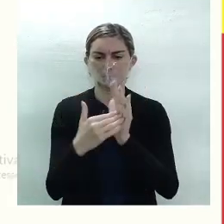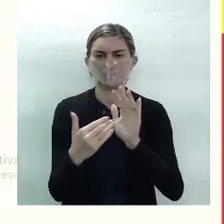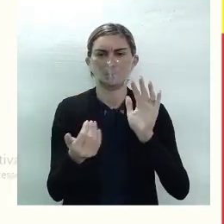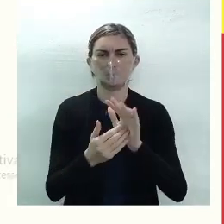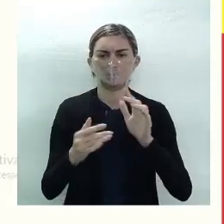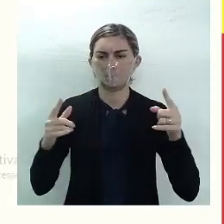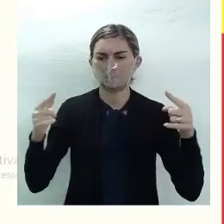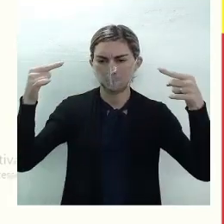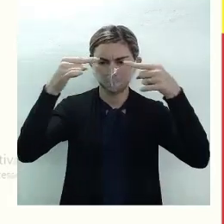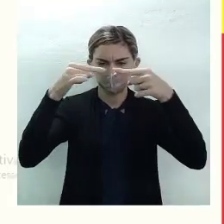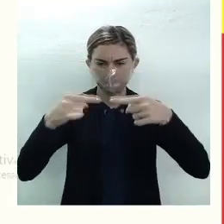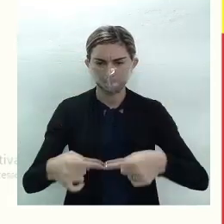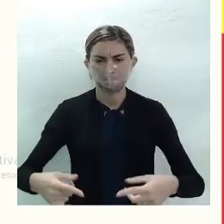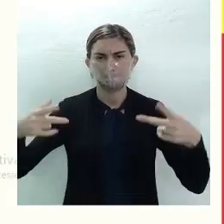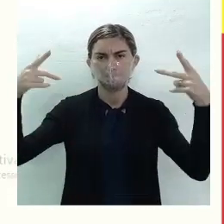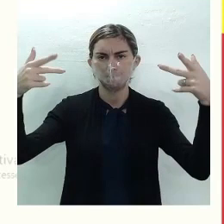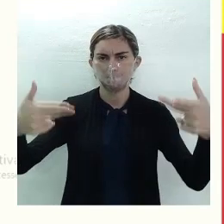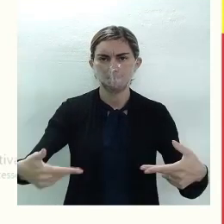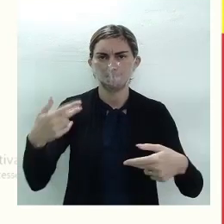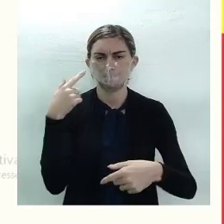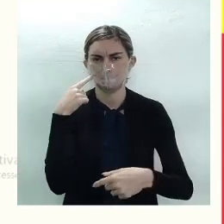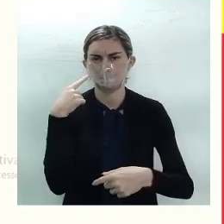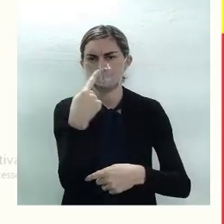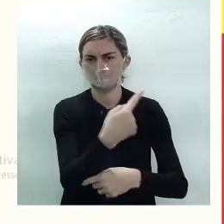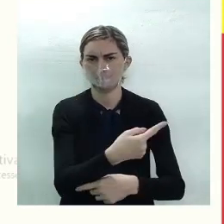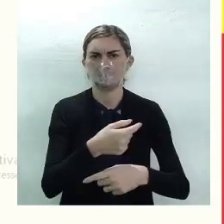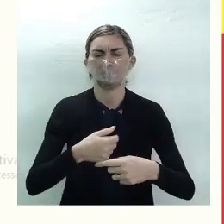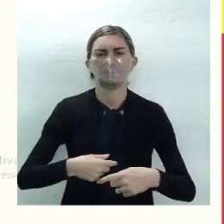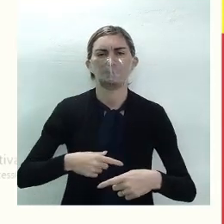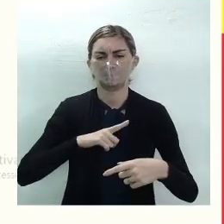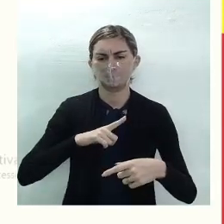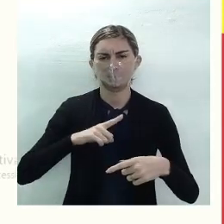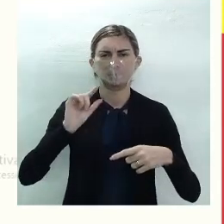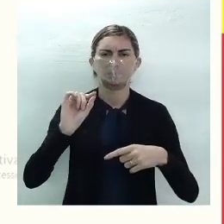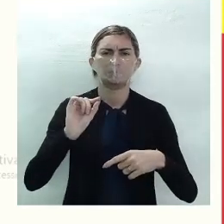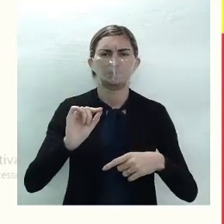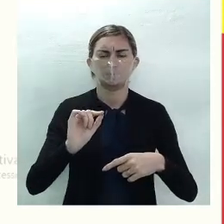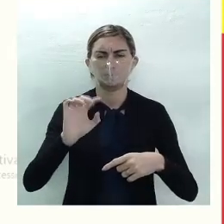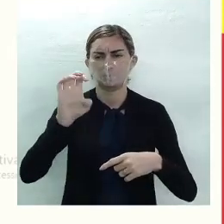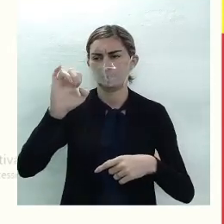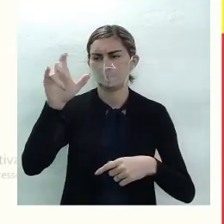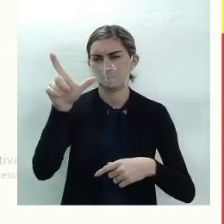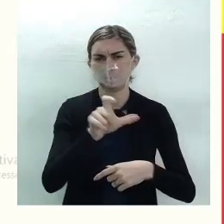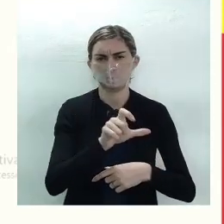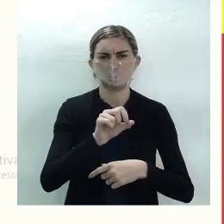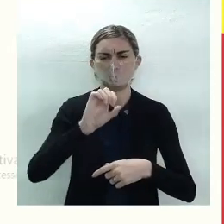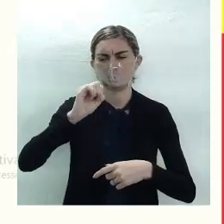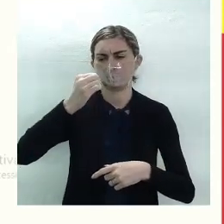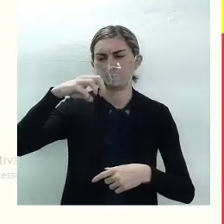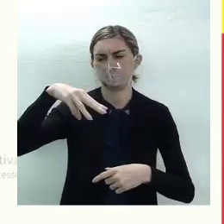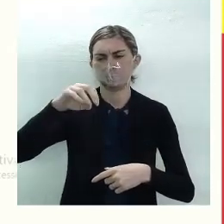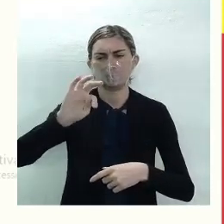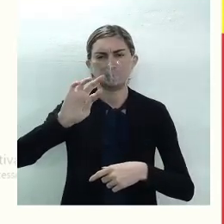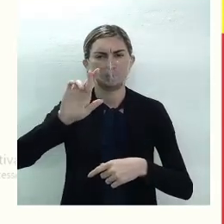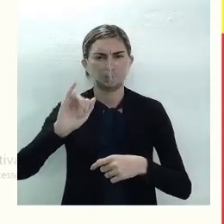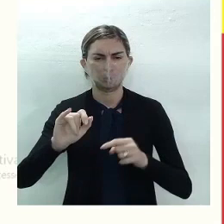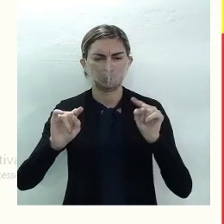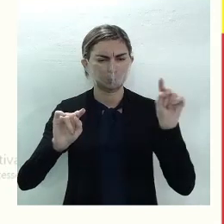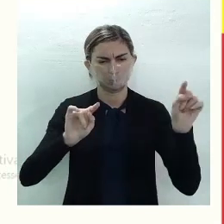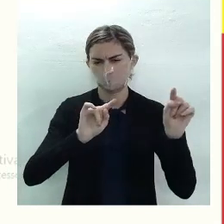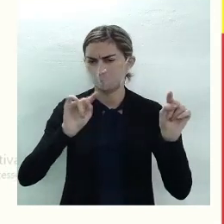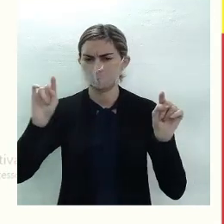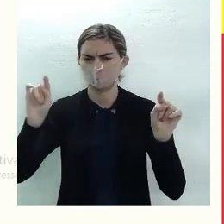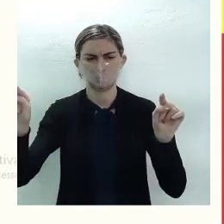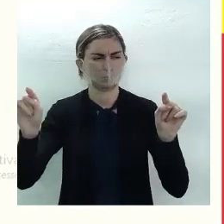a mesma distância dessa linha. Essa linha se chama eixo de simetria. Todos os pontos têm a